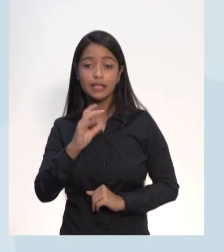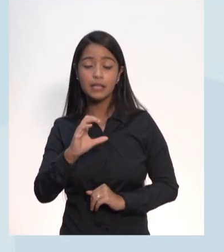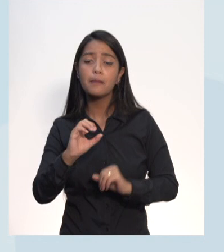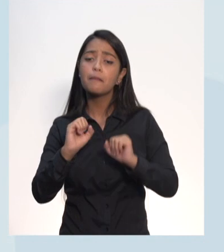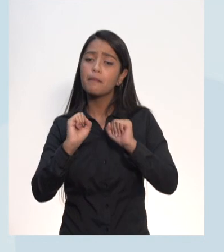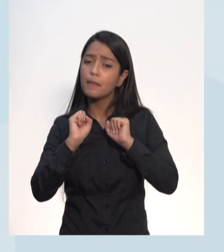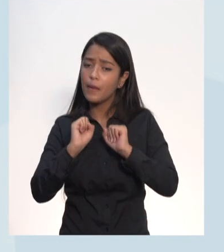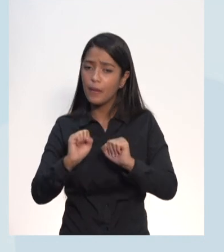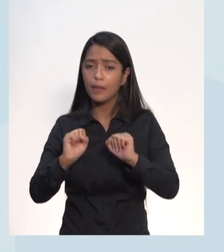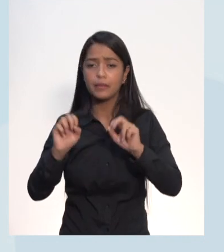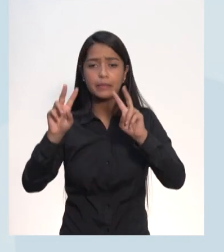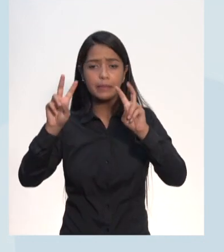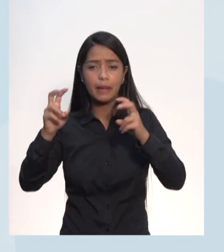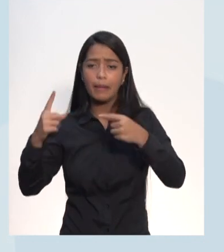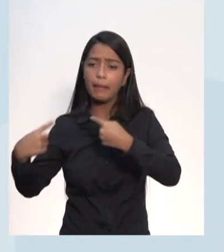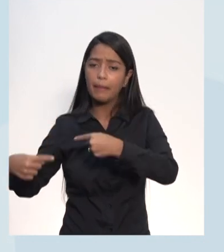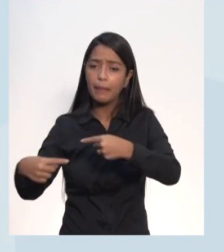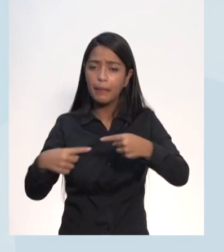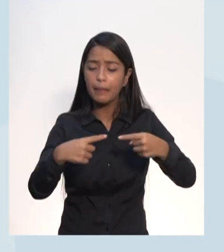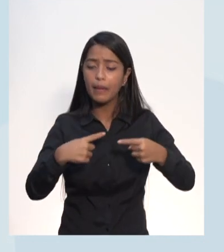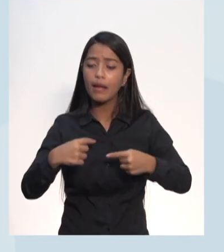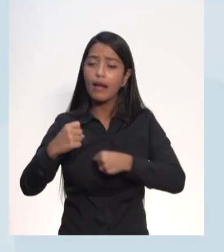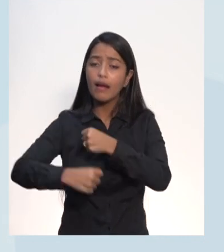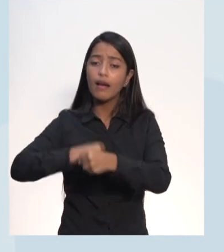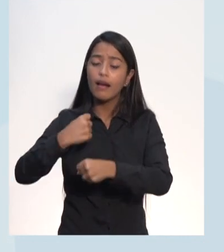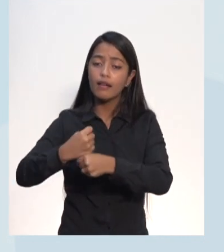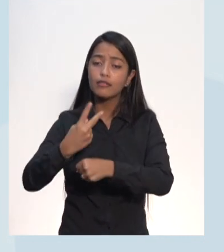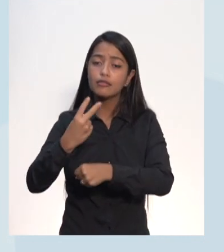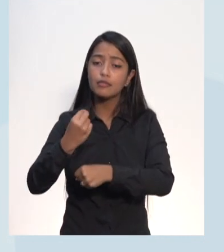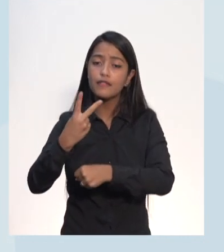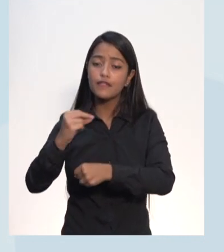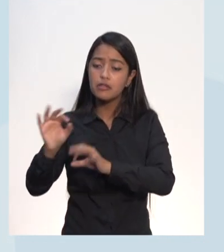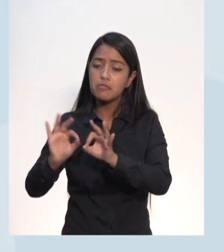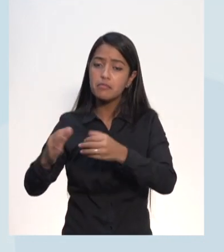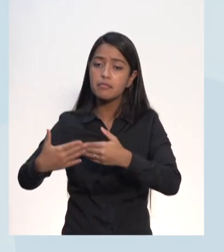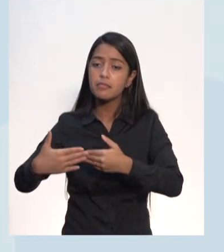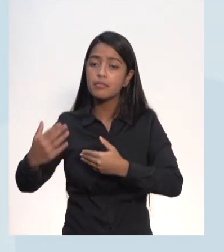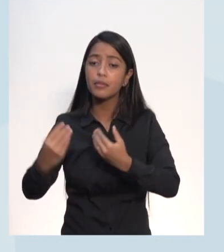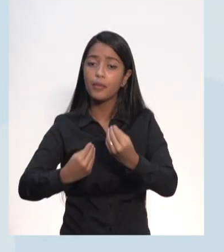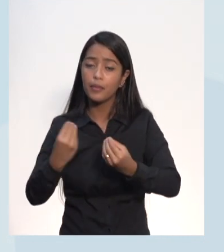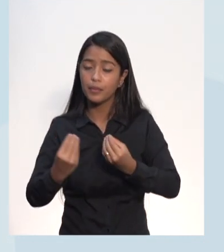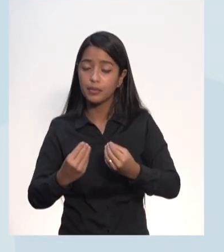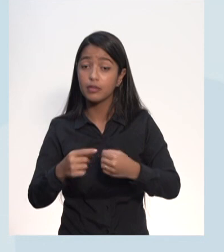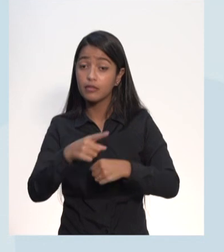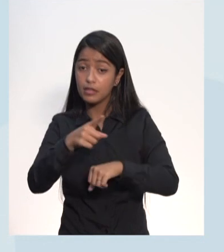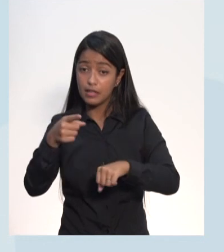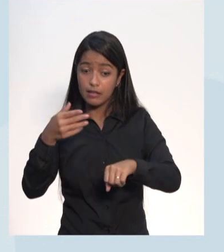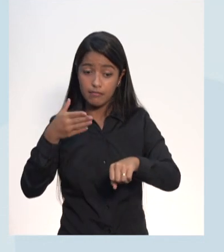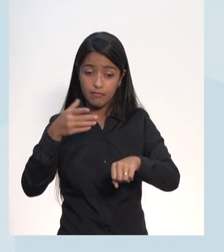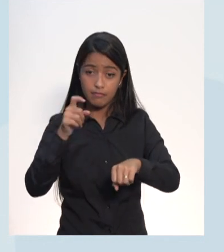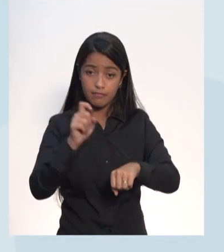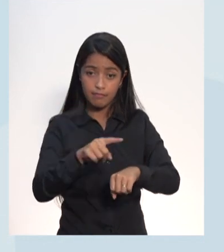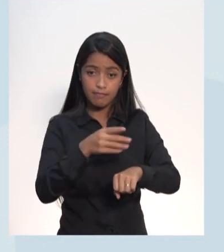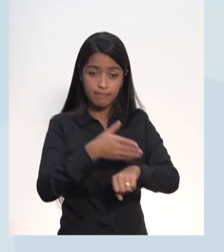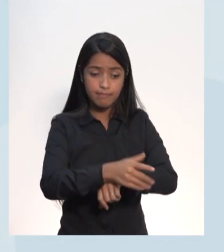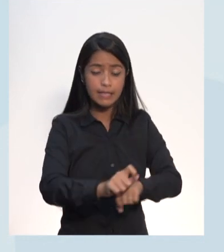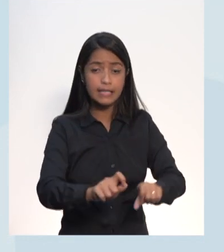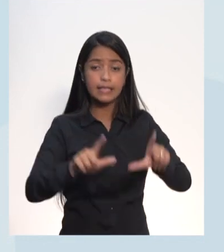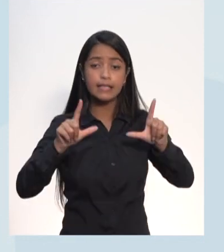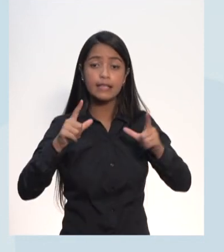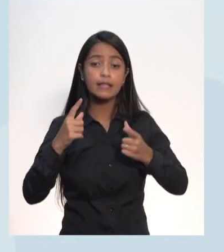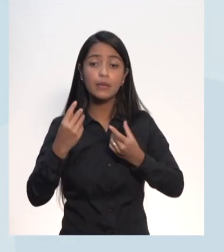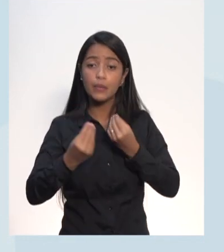os temas dispostos no replanejamento de 2020. E aí é só uma dica, né, para acessar esse material, o pessoal sempre pergunta, né?